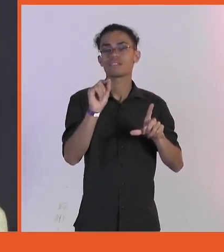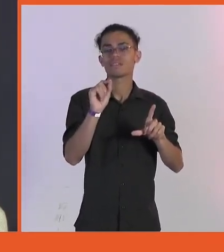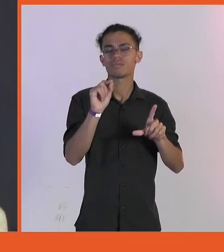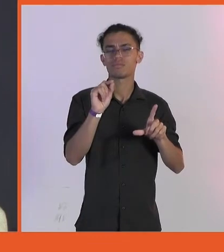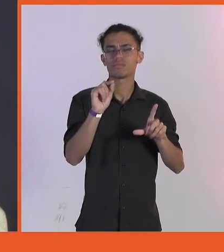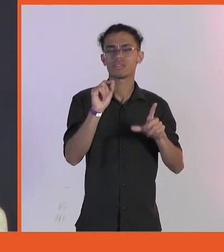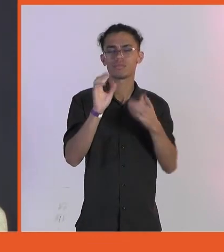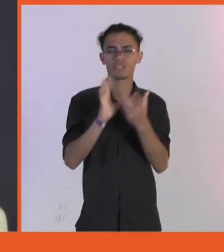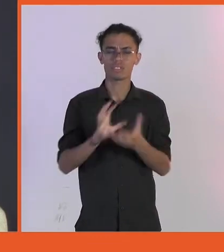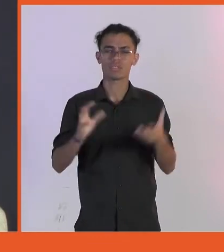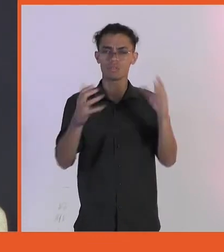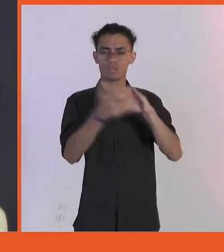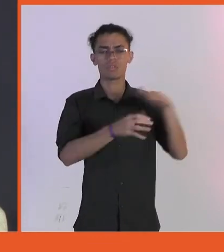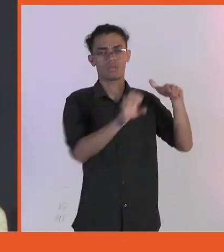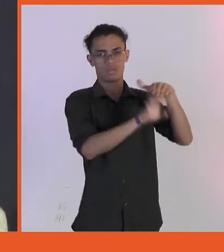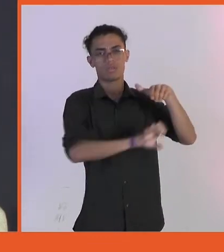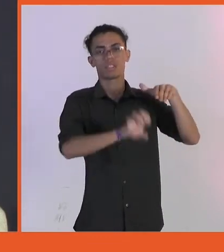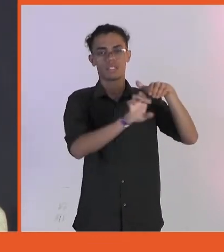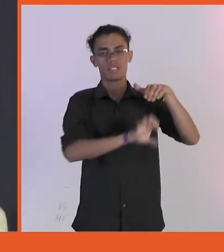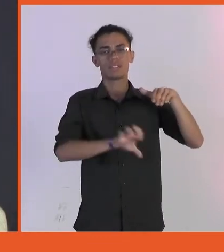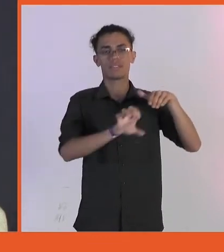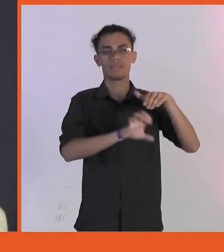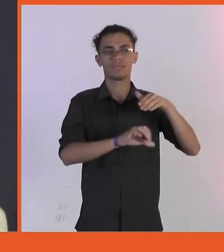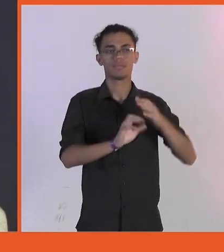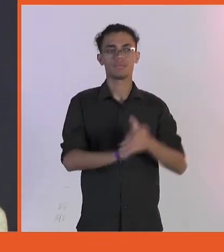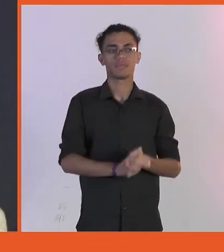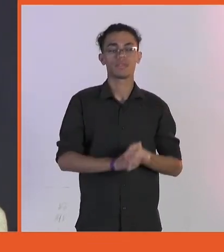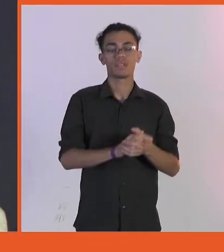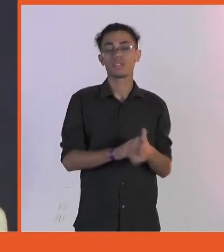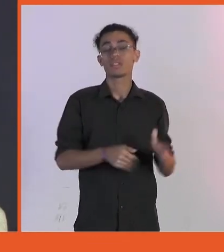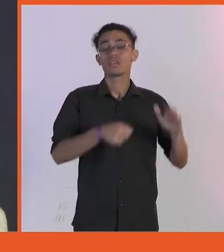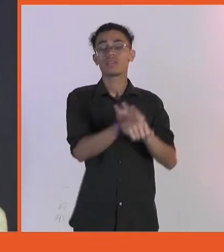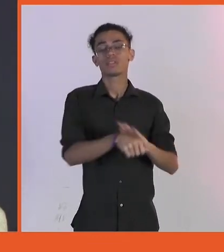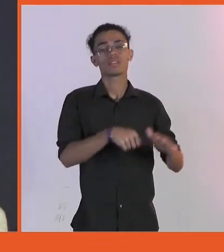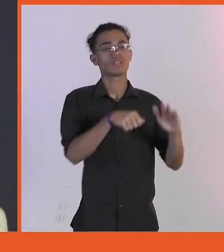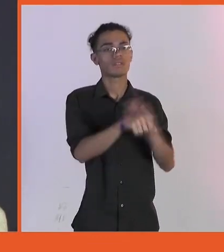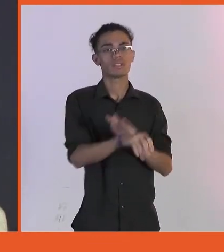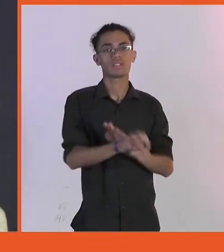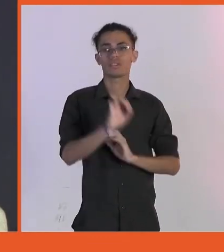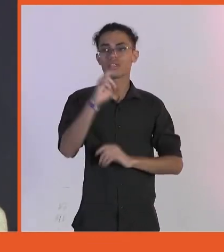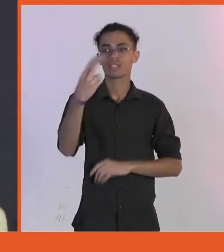se transformou, numa empresa. E invista de volta. Cara,